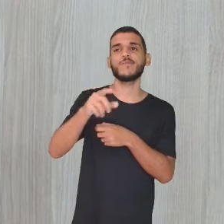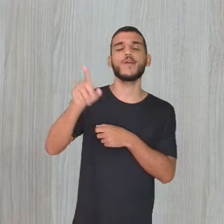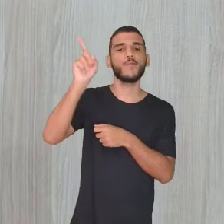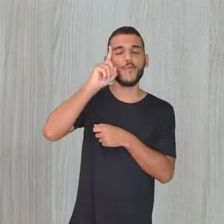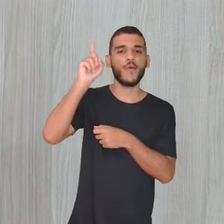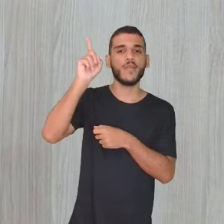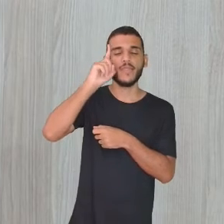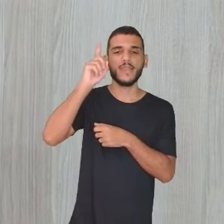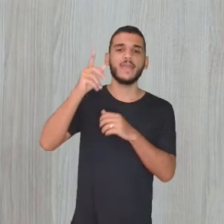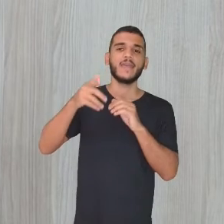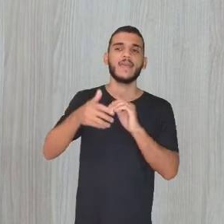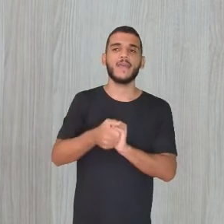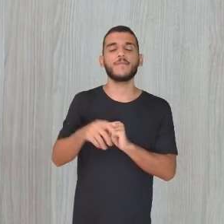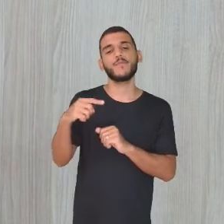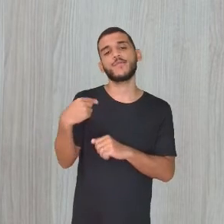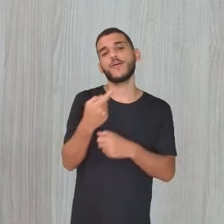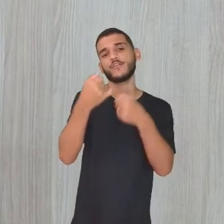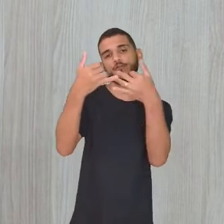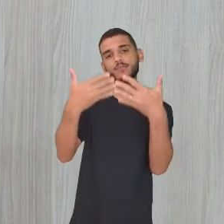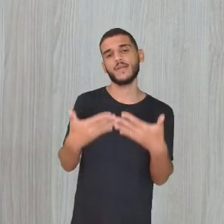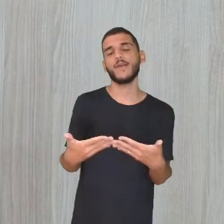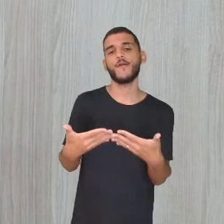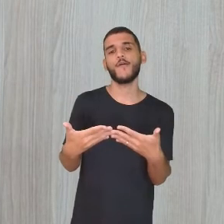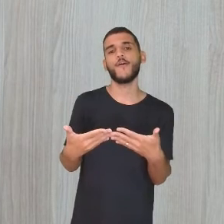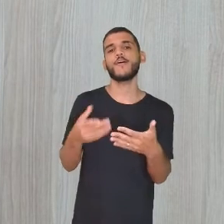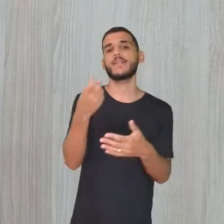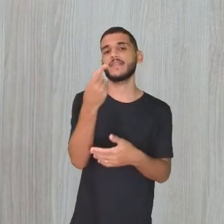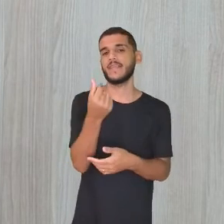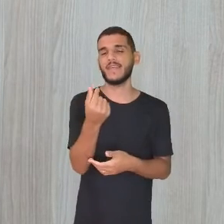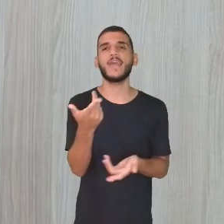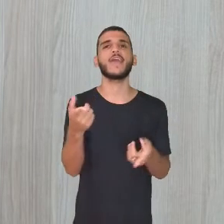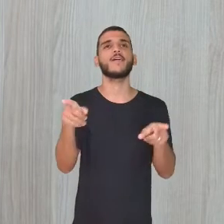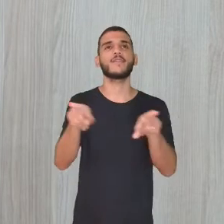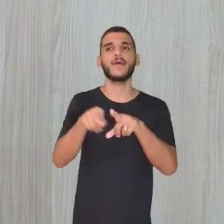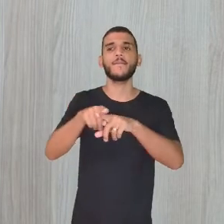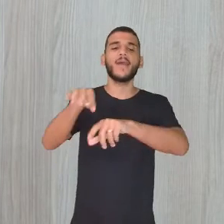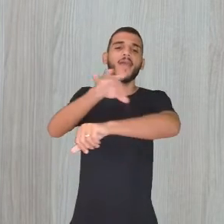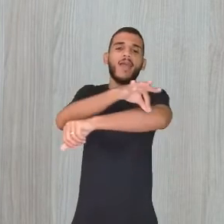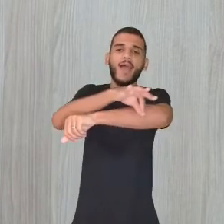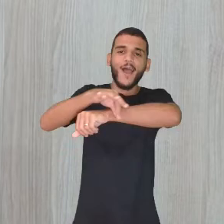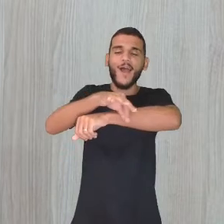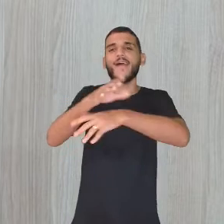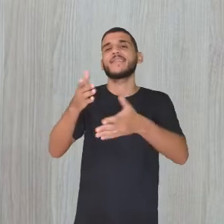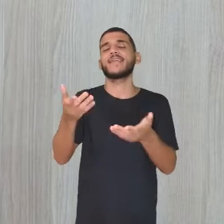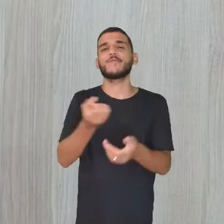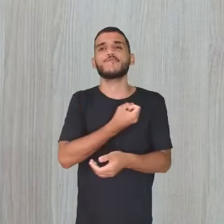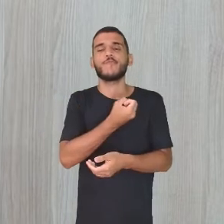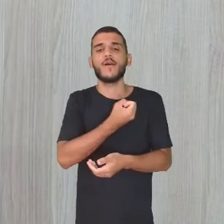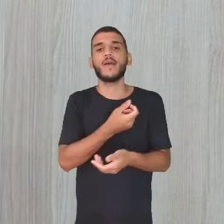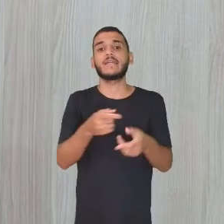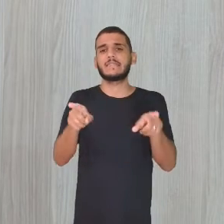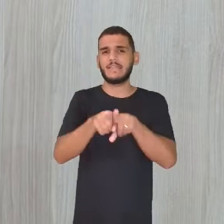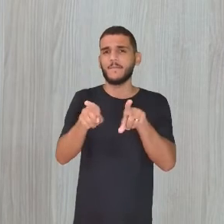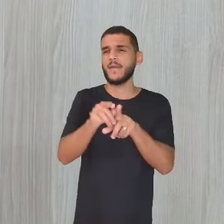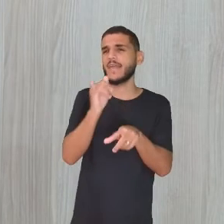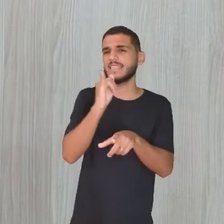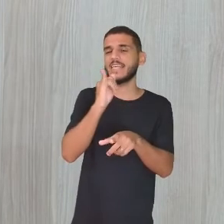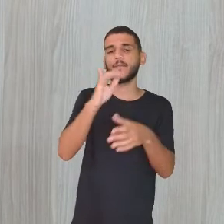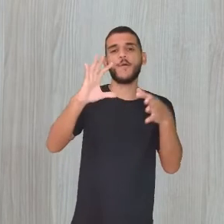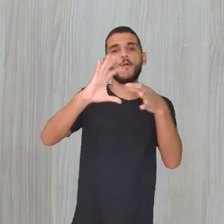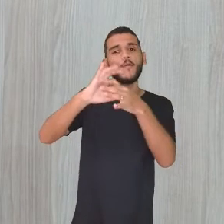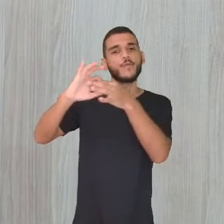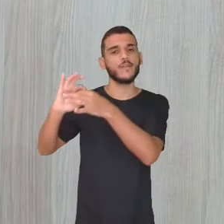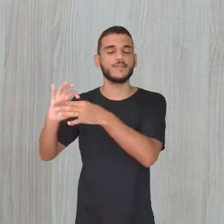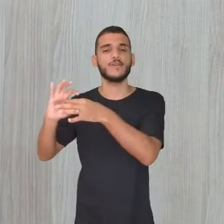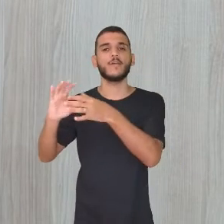muito presente, né? Já falou de dinheiro aqui, já falou da reta numérica, já falou de exemplos contextualizados bastante.